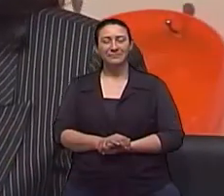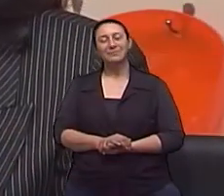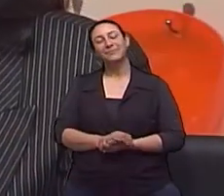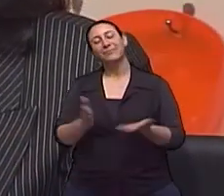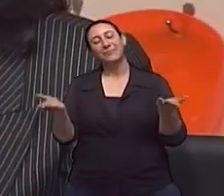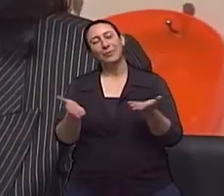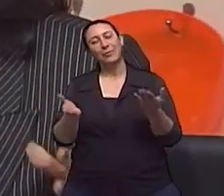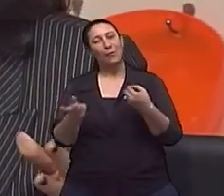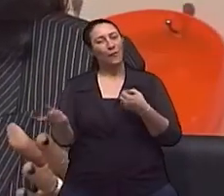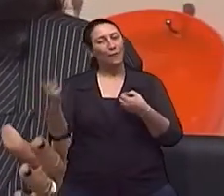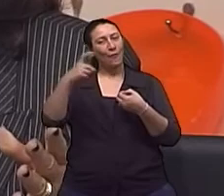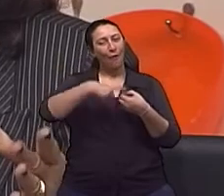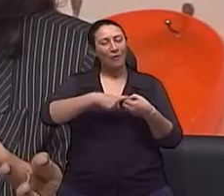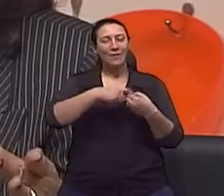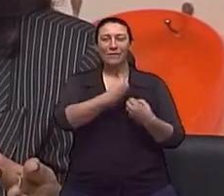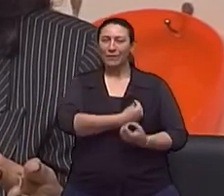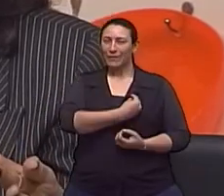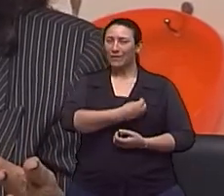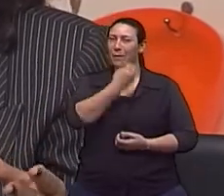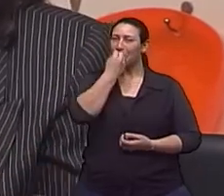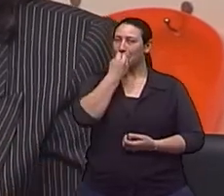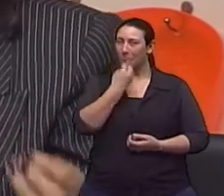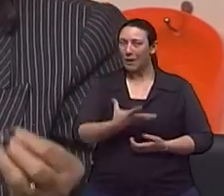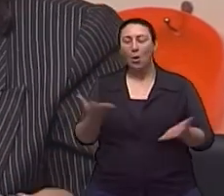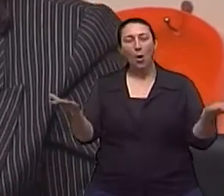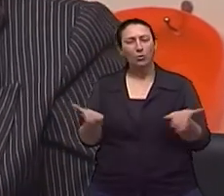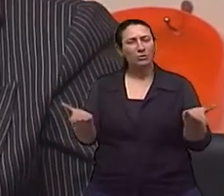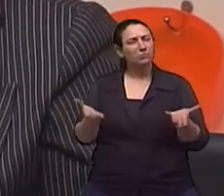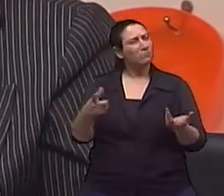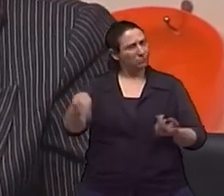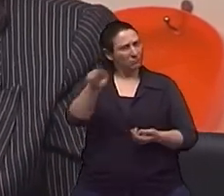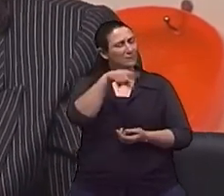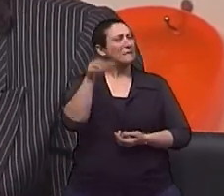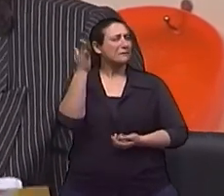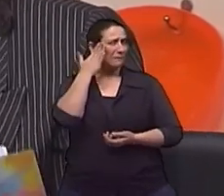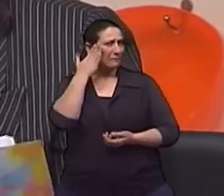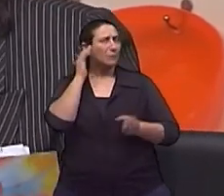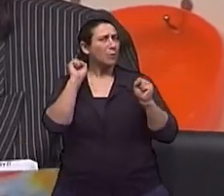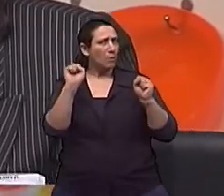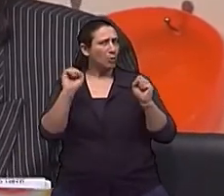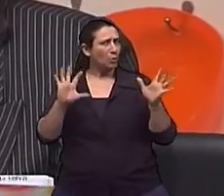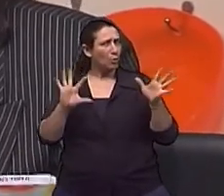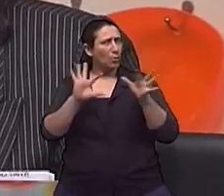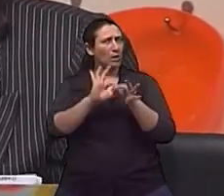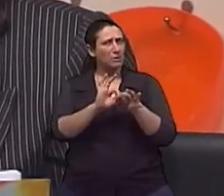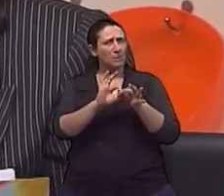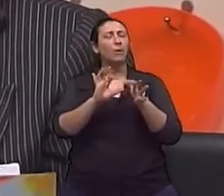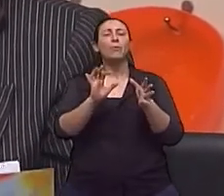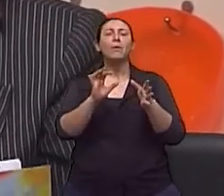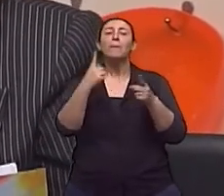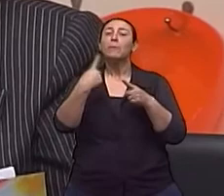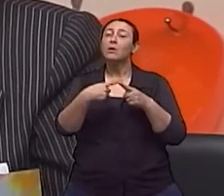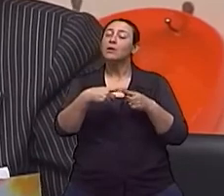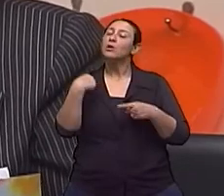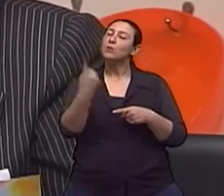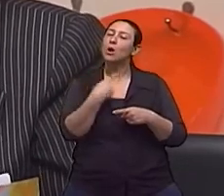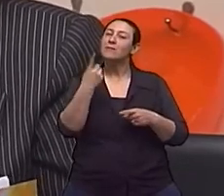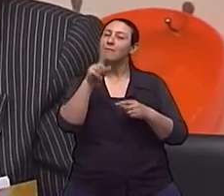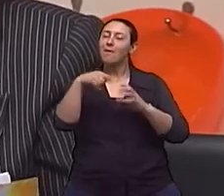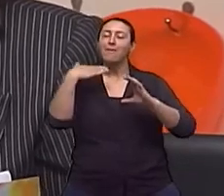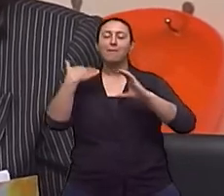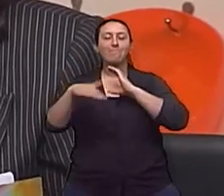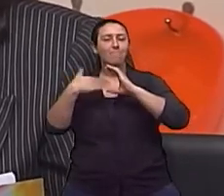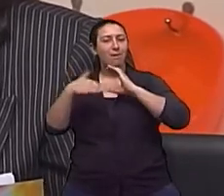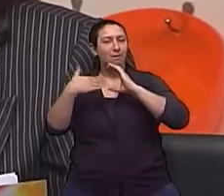nós estamos de volta com o nosso viva bem de hoje e você sabe que pode ter essa Conexão direta com a gente através do nosso e-mail